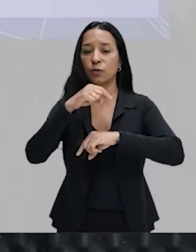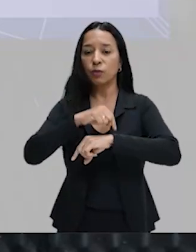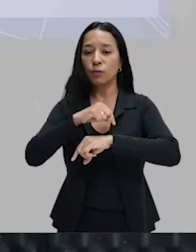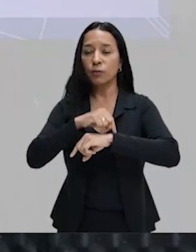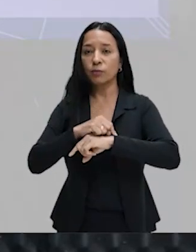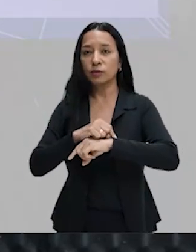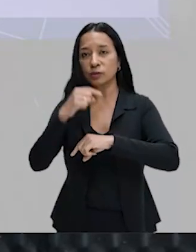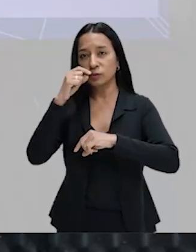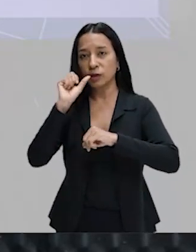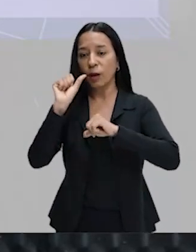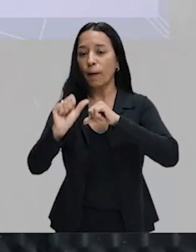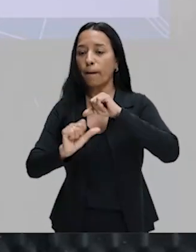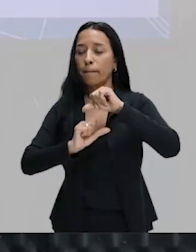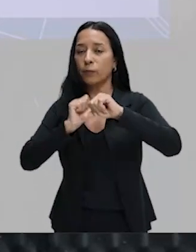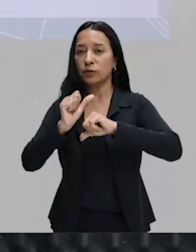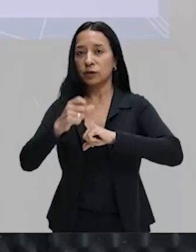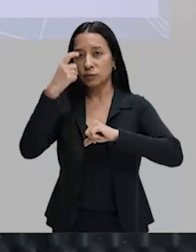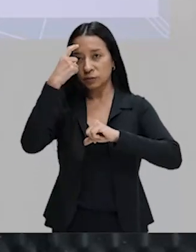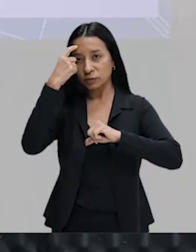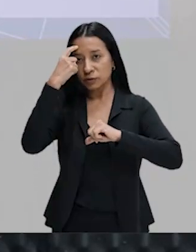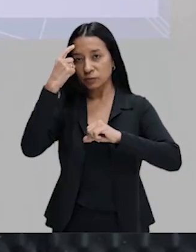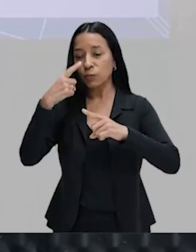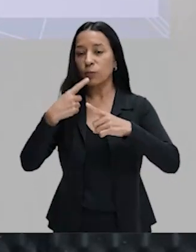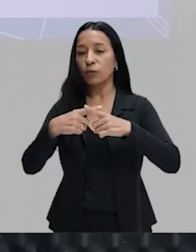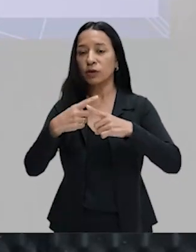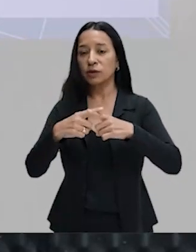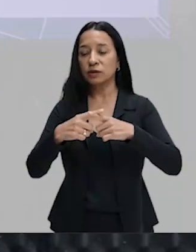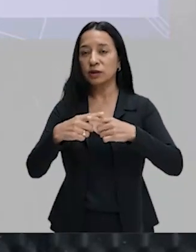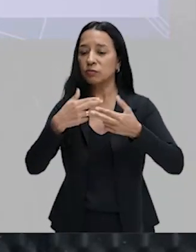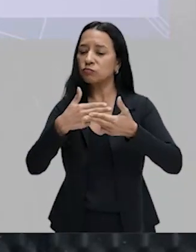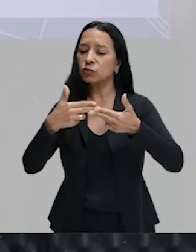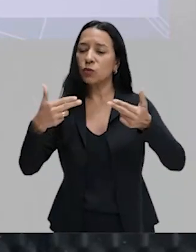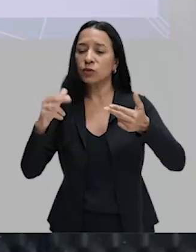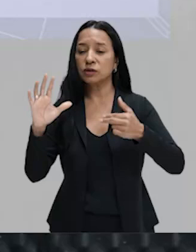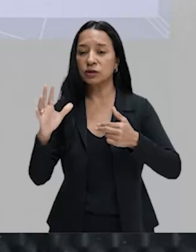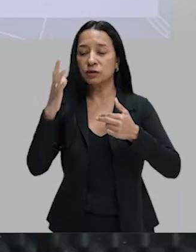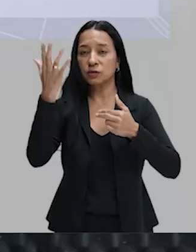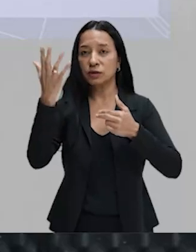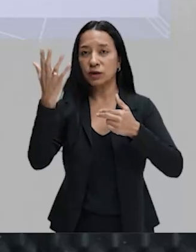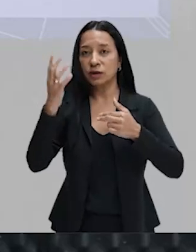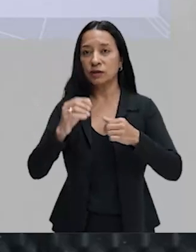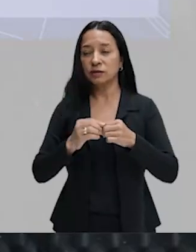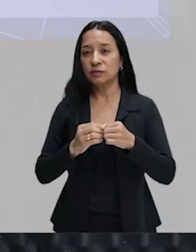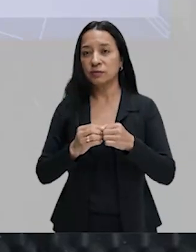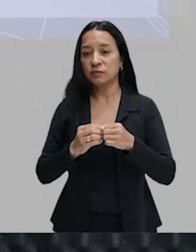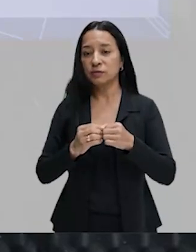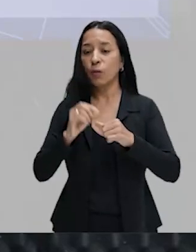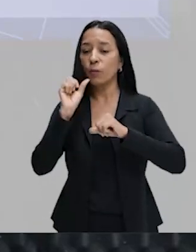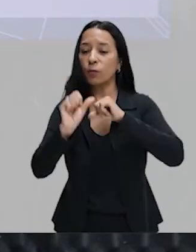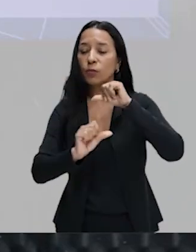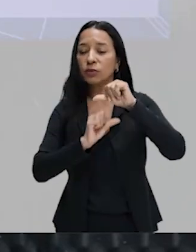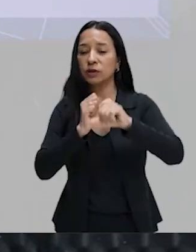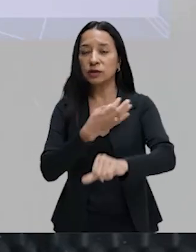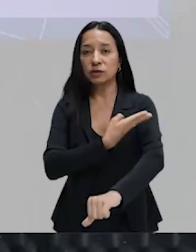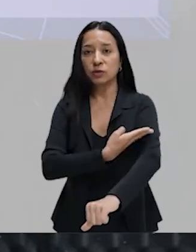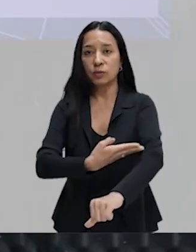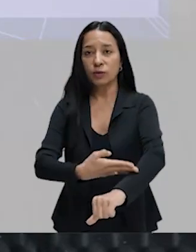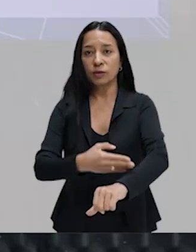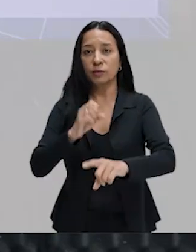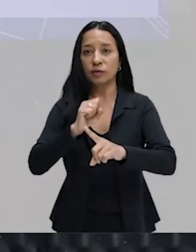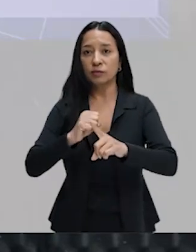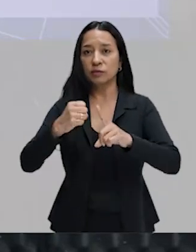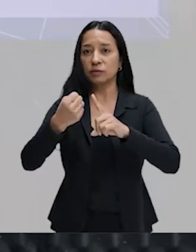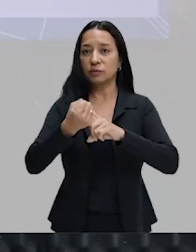mudamos de pensamento em função de coisas que vão acontecendo, fatos, mudança de comportamento na